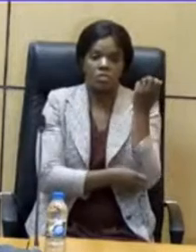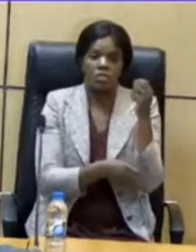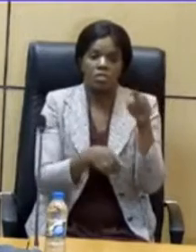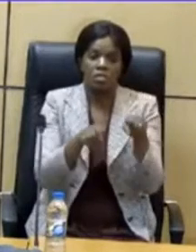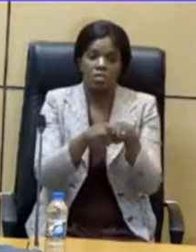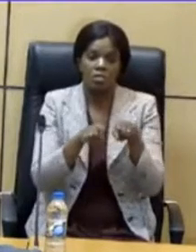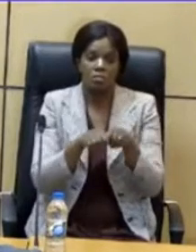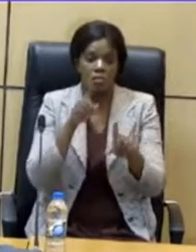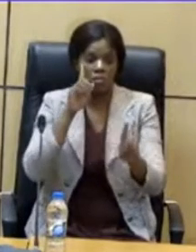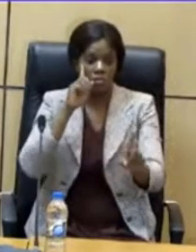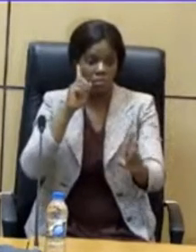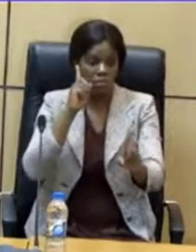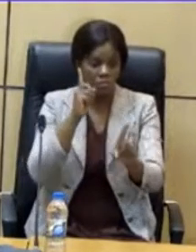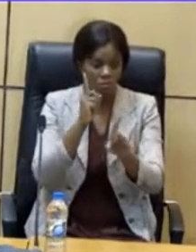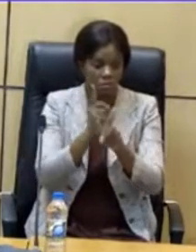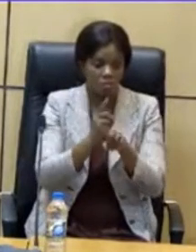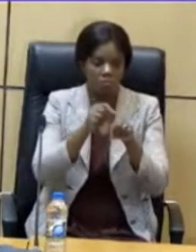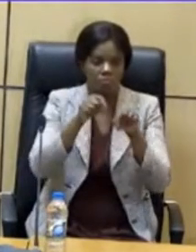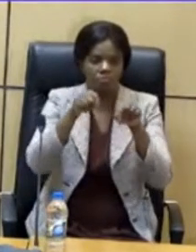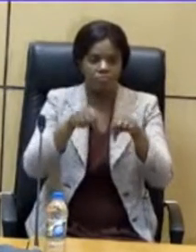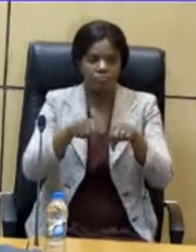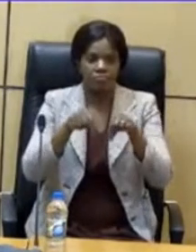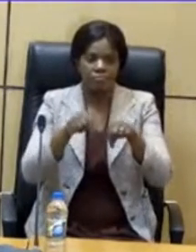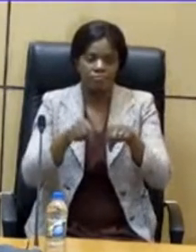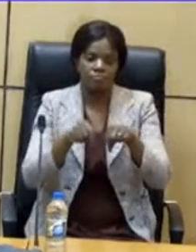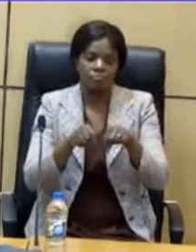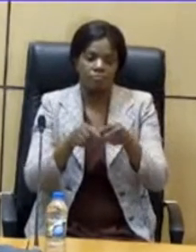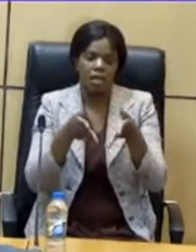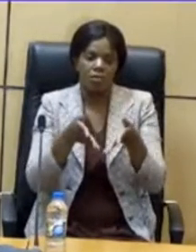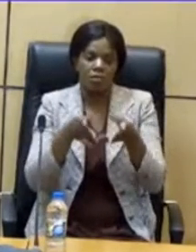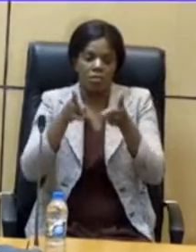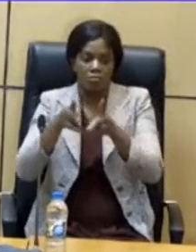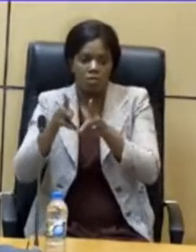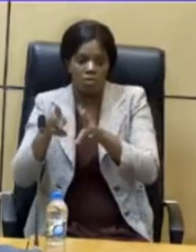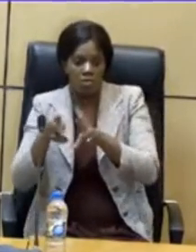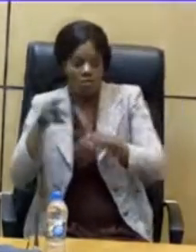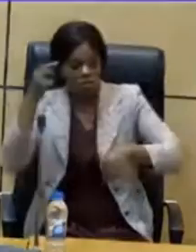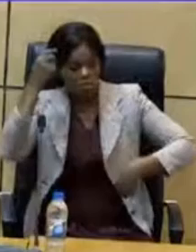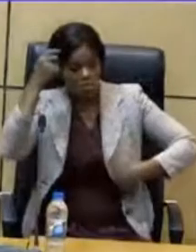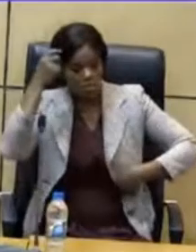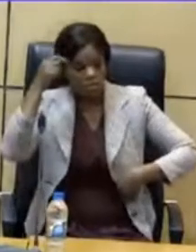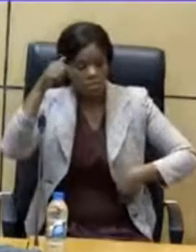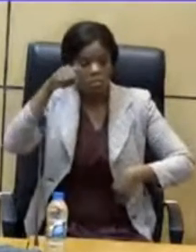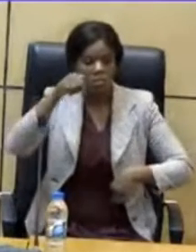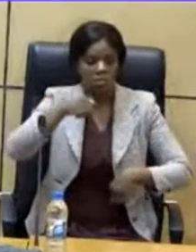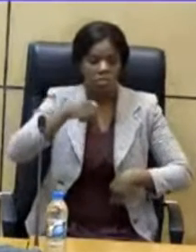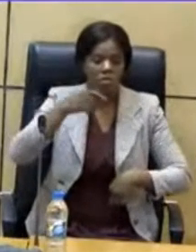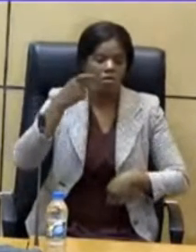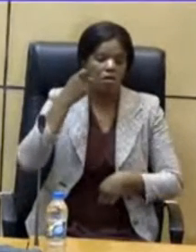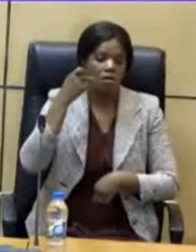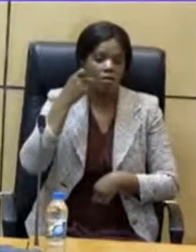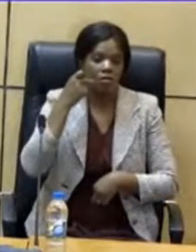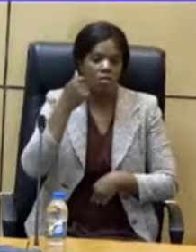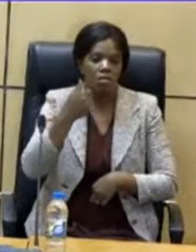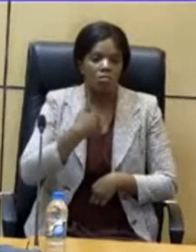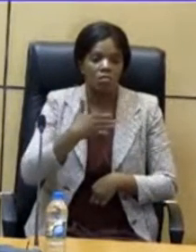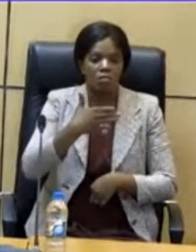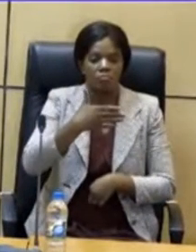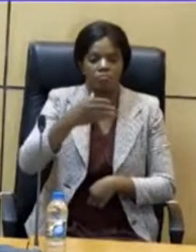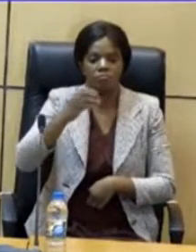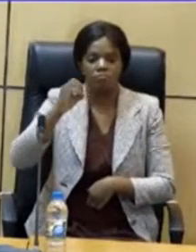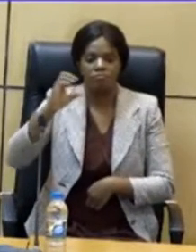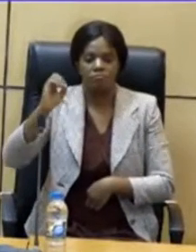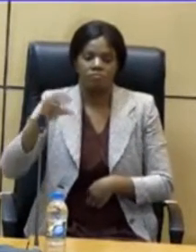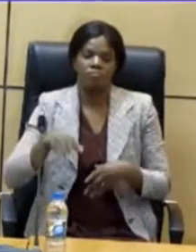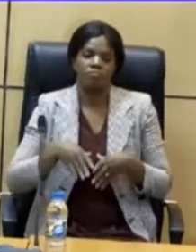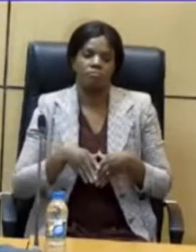e sem vínculo epidemiológico, são por agora o que segue. Talatona acaba por